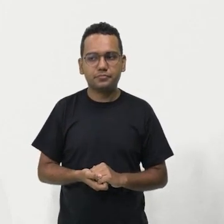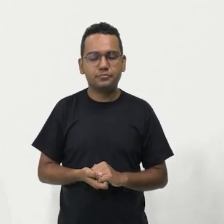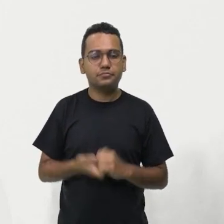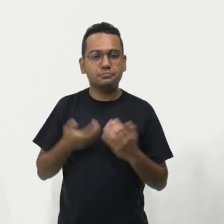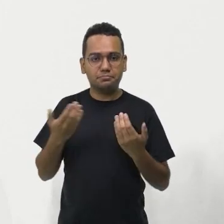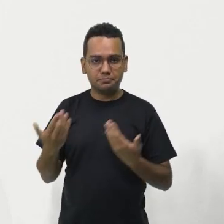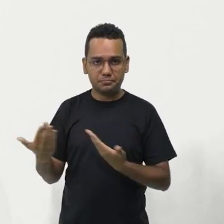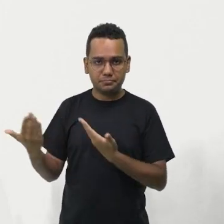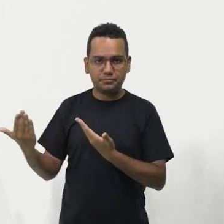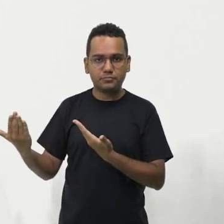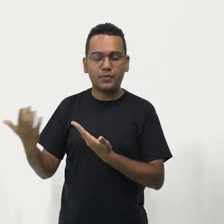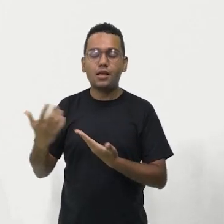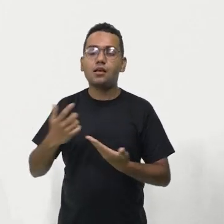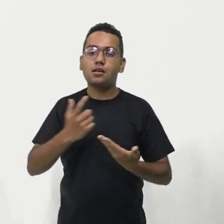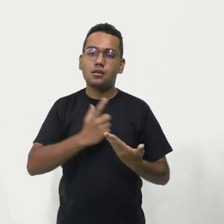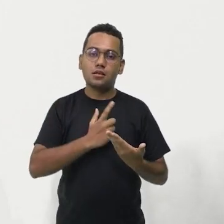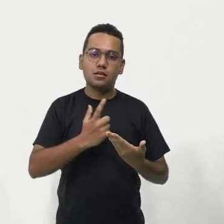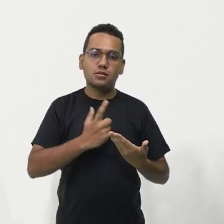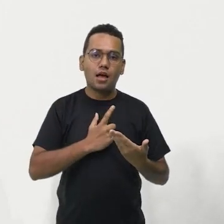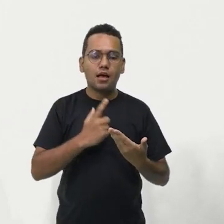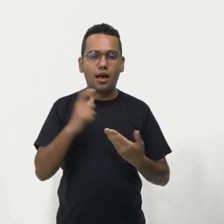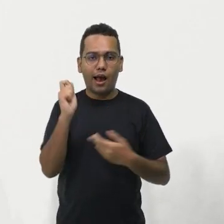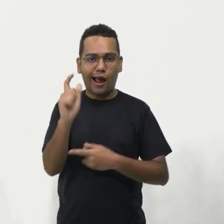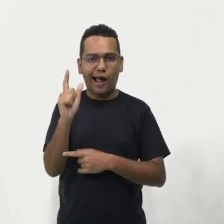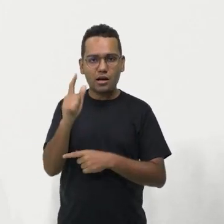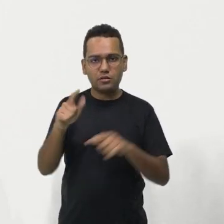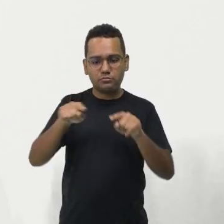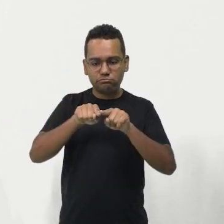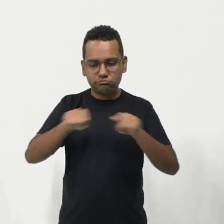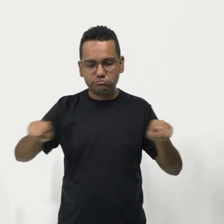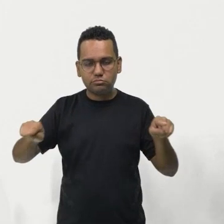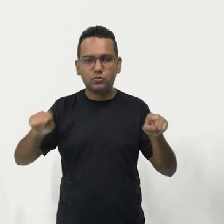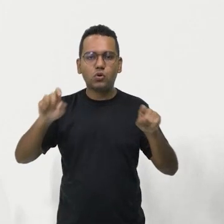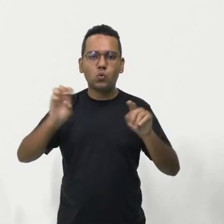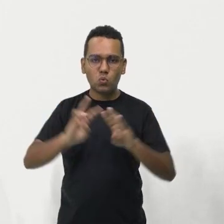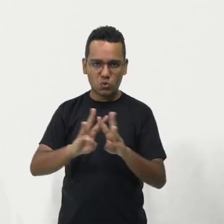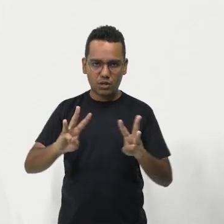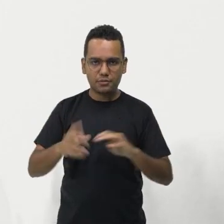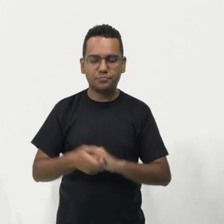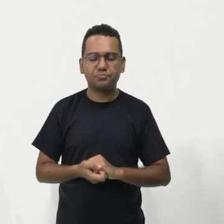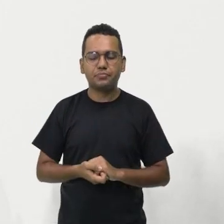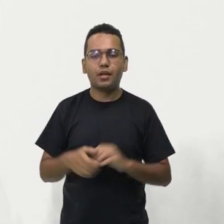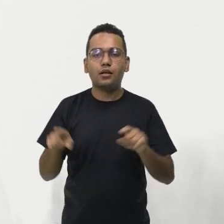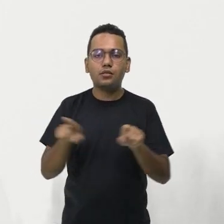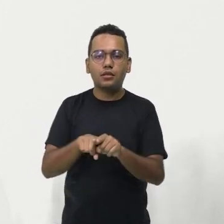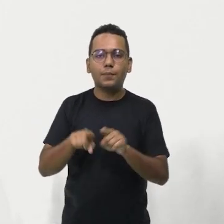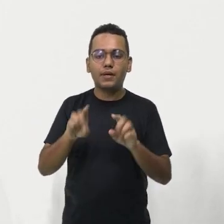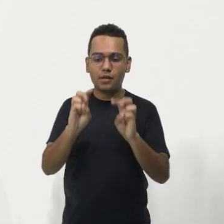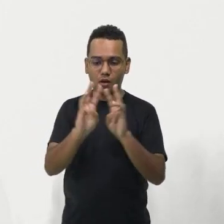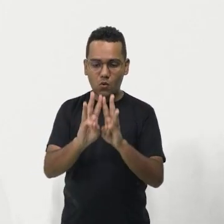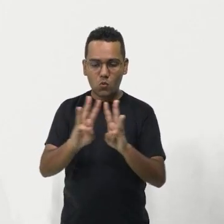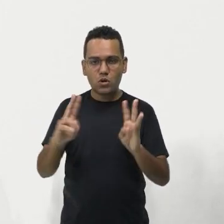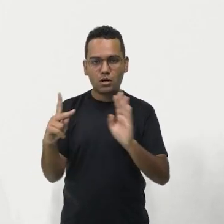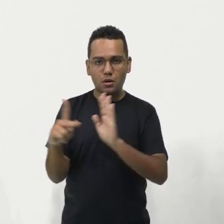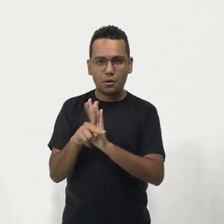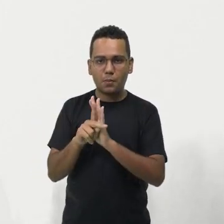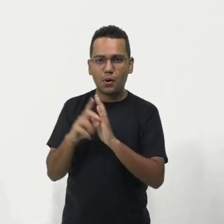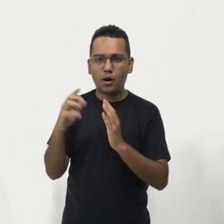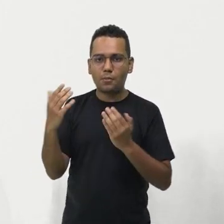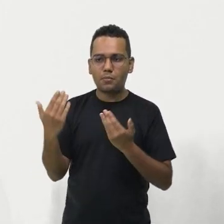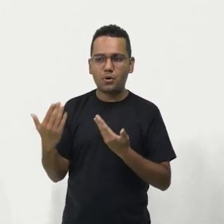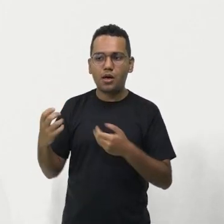E aqui vou destacar em verde para vocês o local de onde esse texto foi tirado. Olha só,